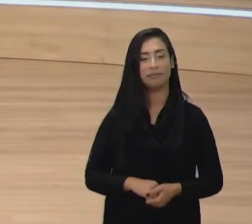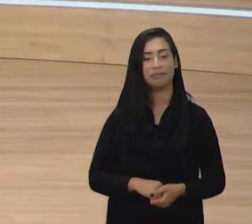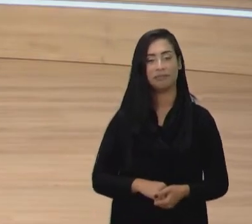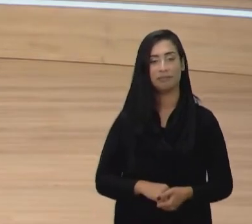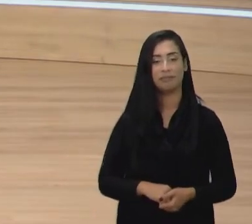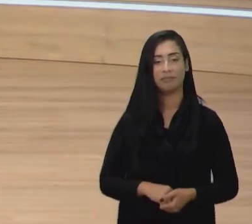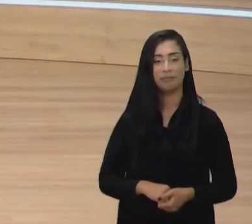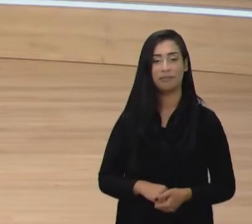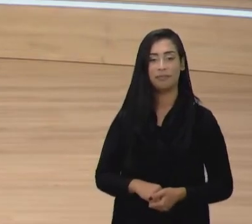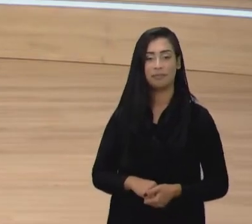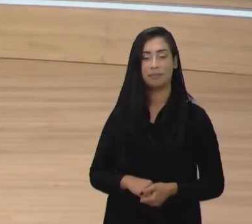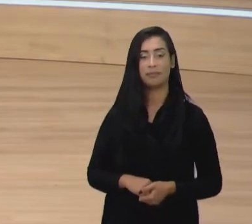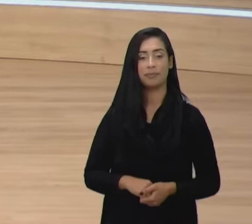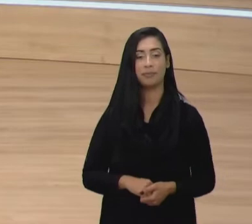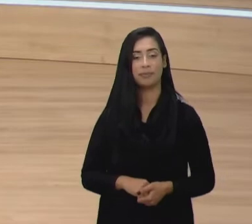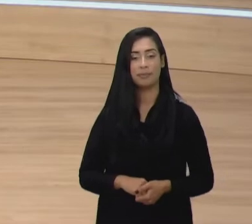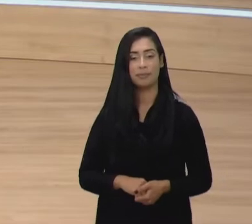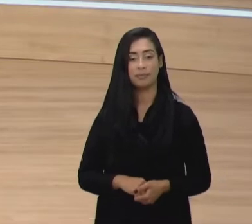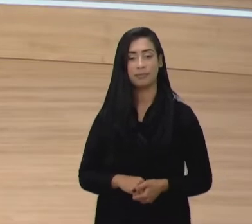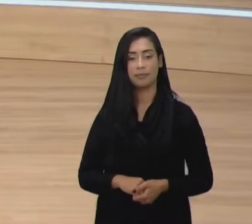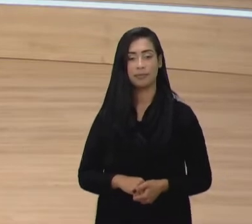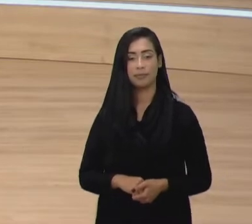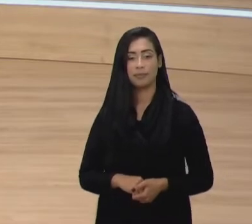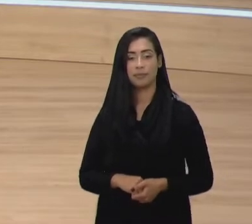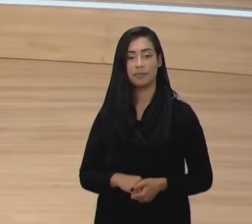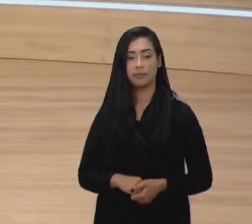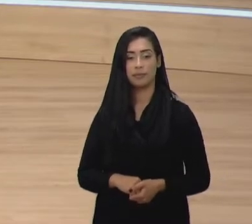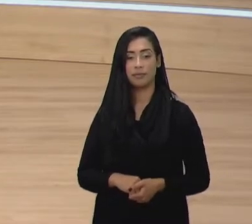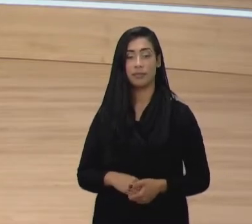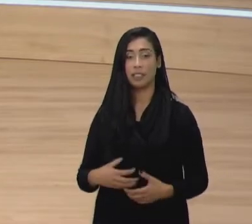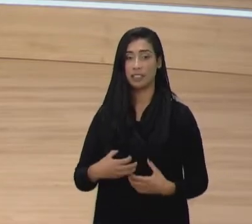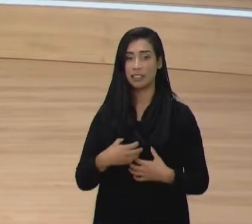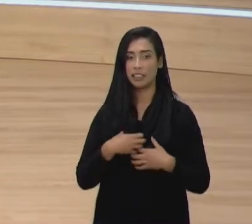Isso, espera um pouquinho, deixa ela começar, vai sentindo a música.